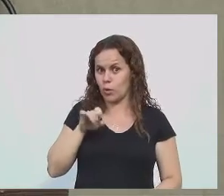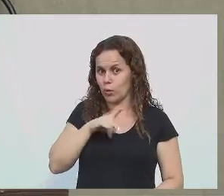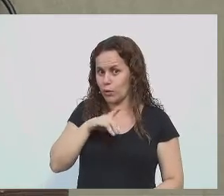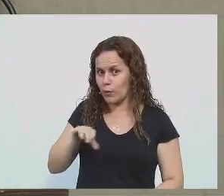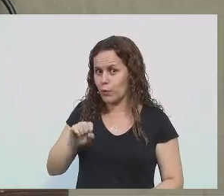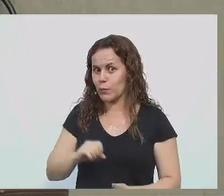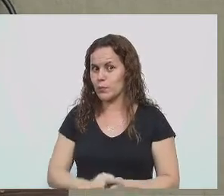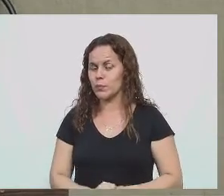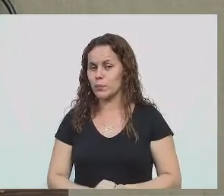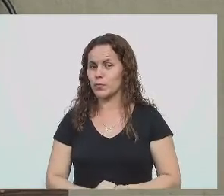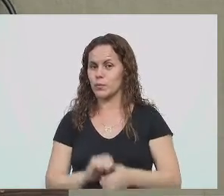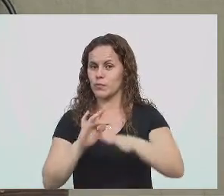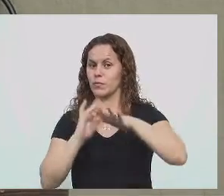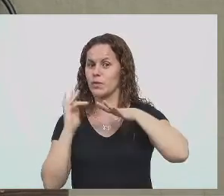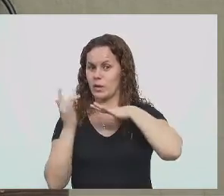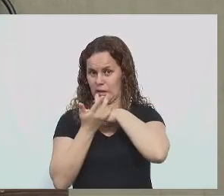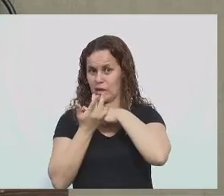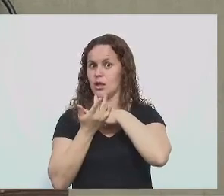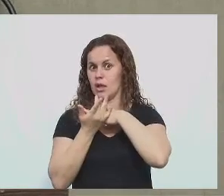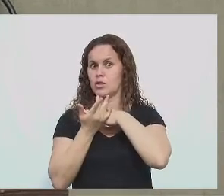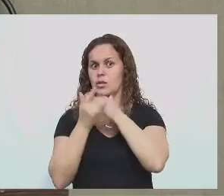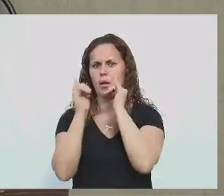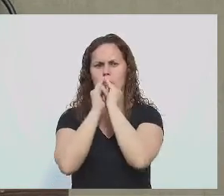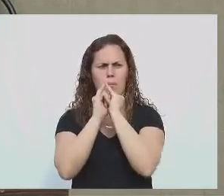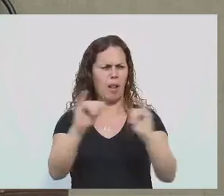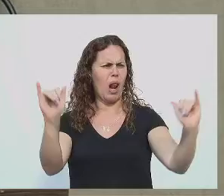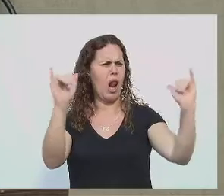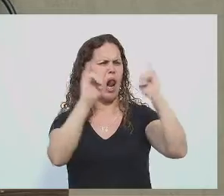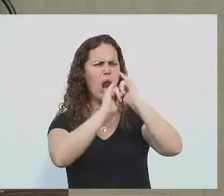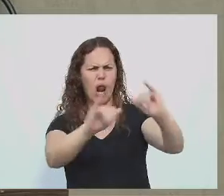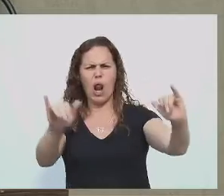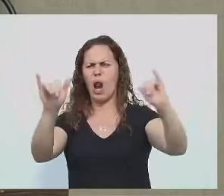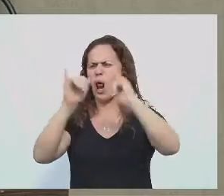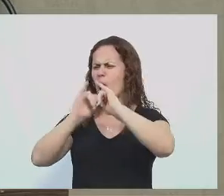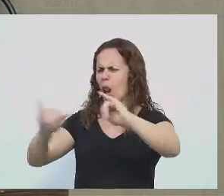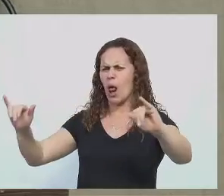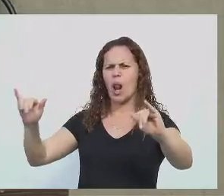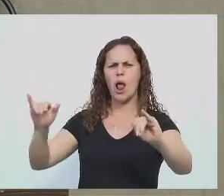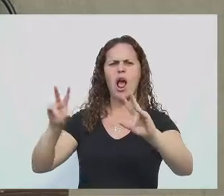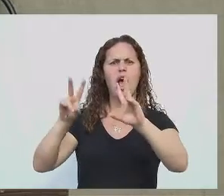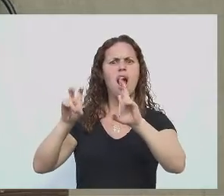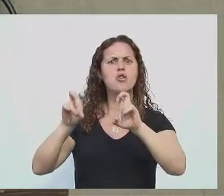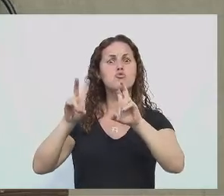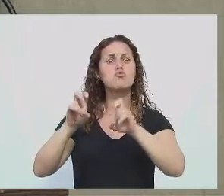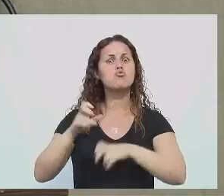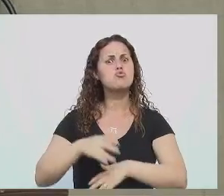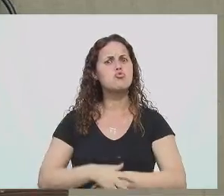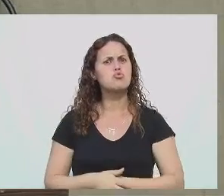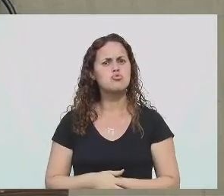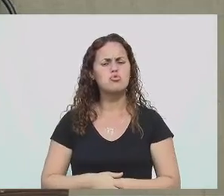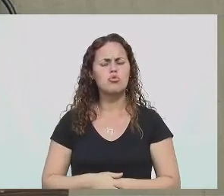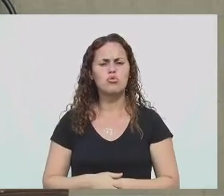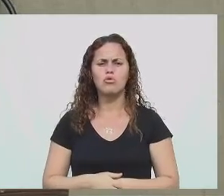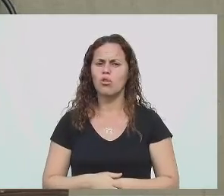em rede social eu não perco nem tempo de responder. Porque se só vê comentários